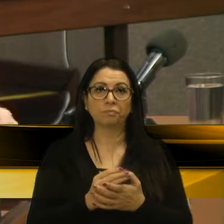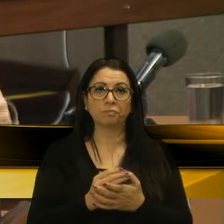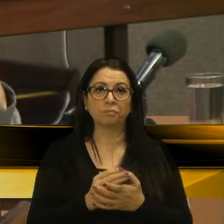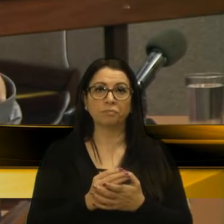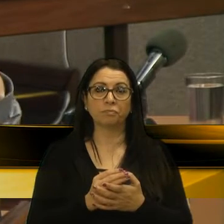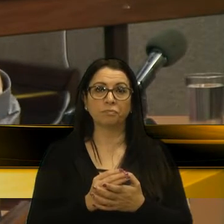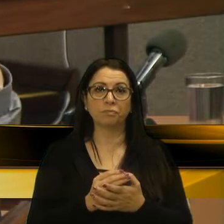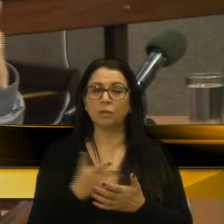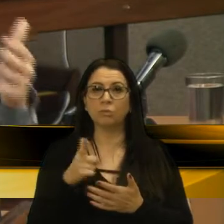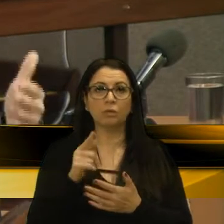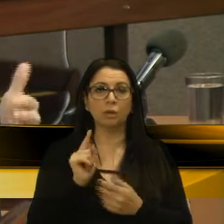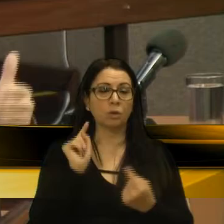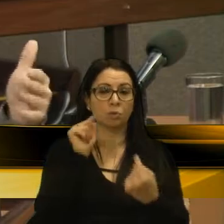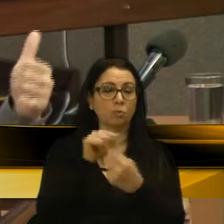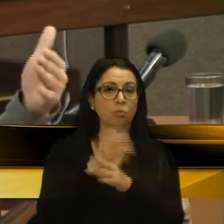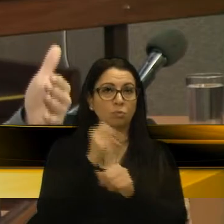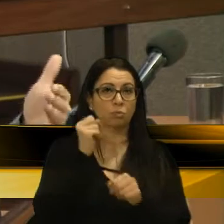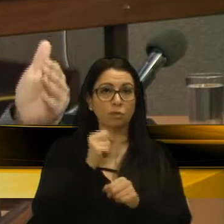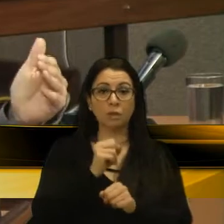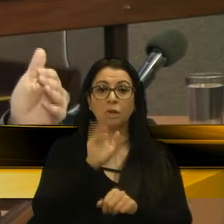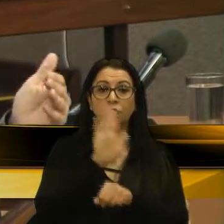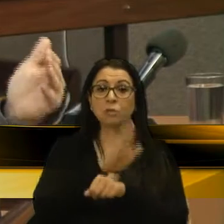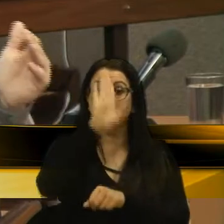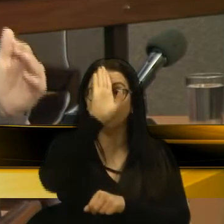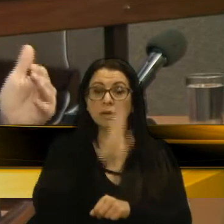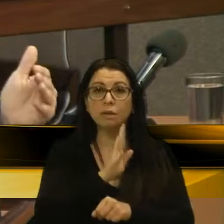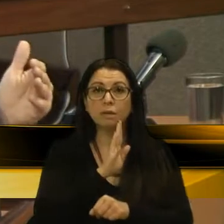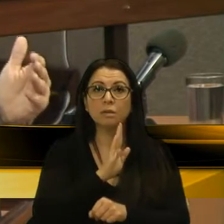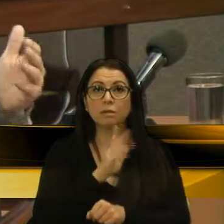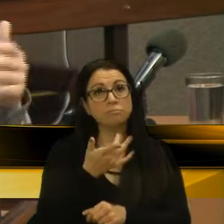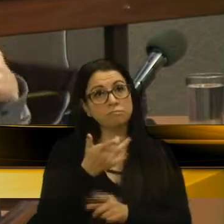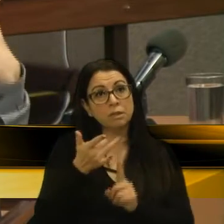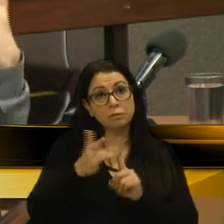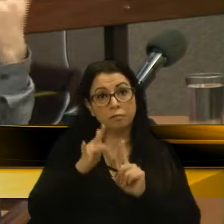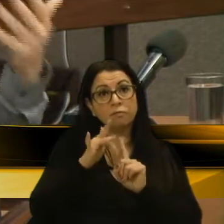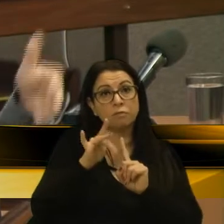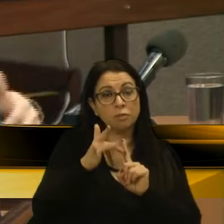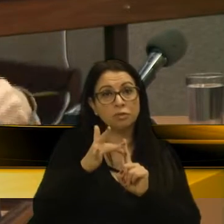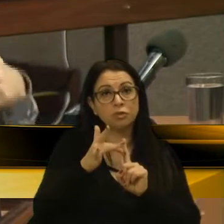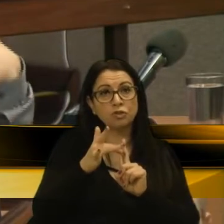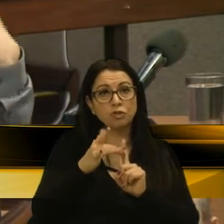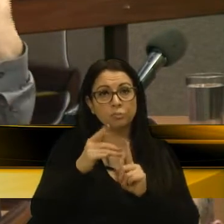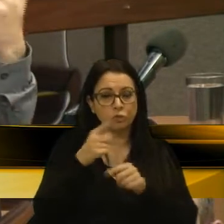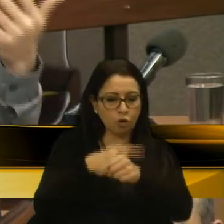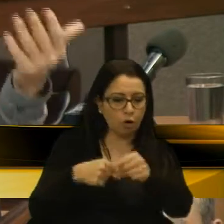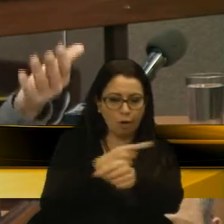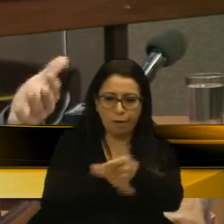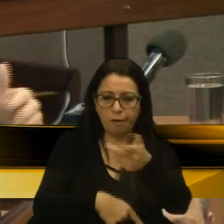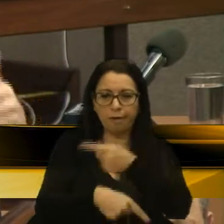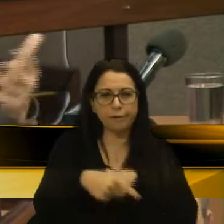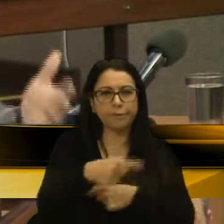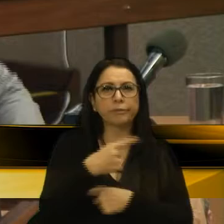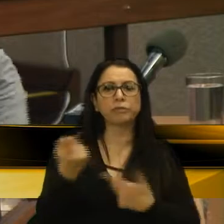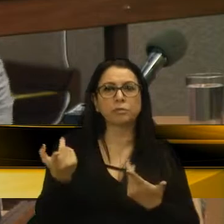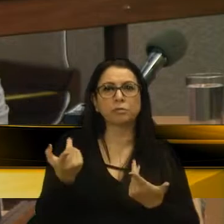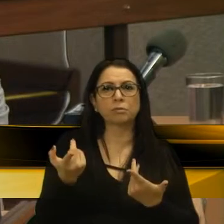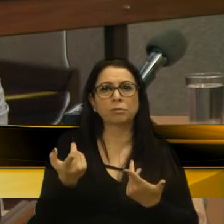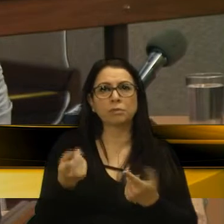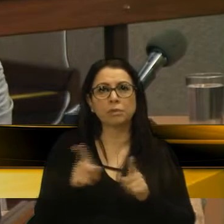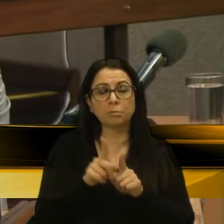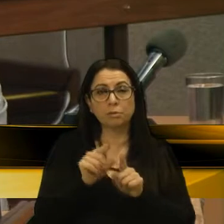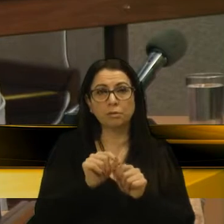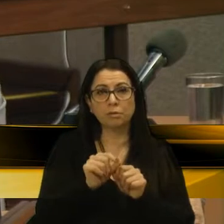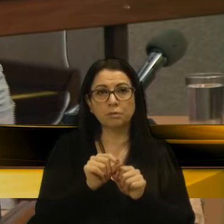filantrópica, uma entidade que auxilia gratuitamente as pessoas que são vítimas, né, de automutilação, e que também